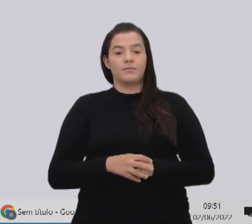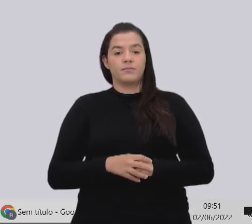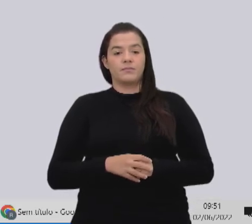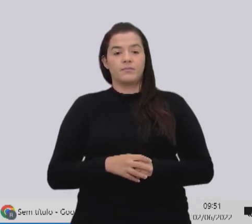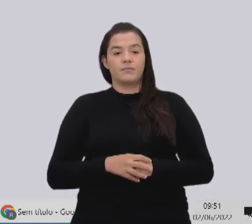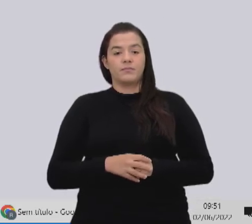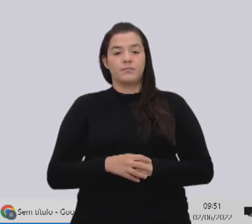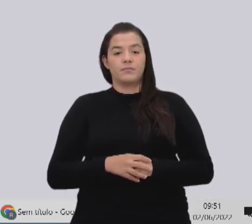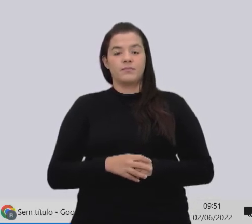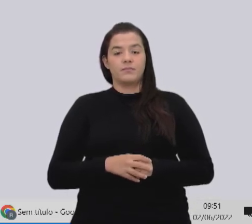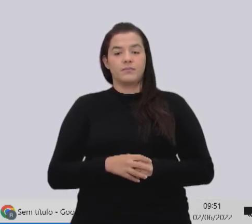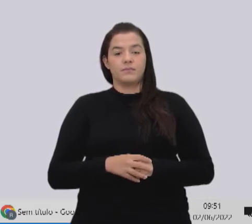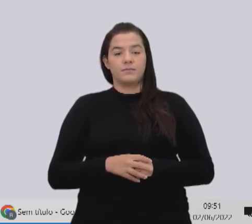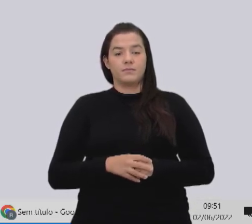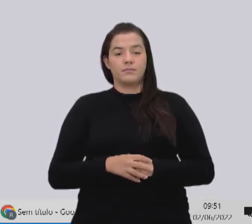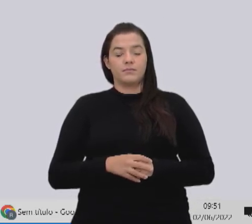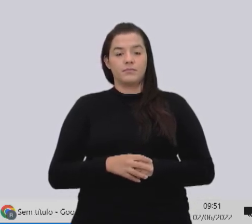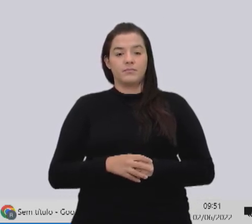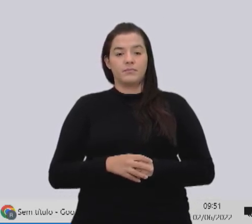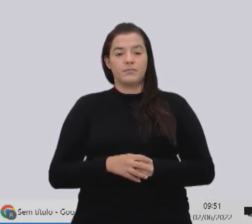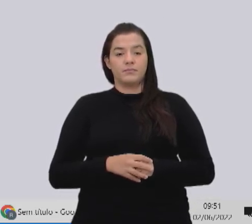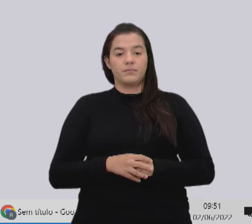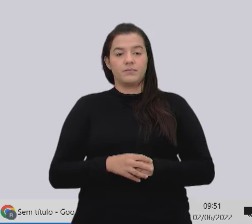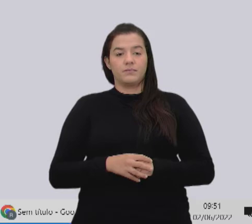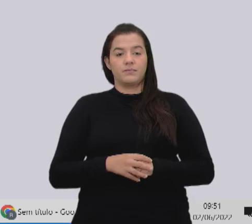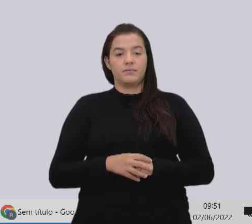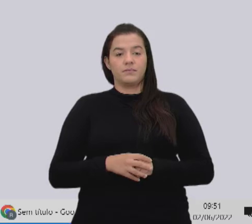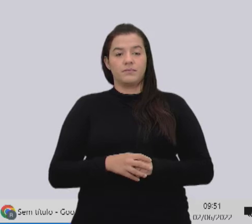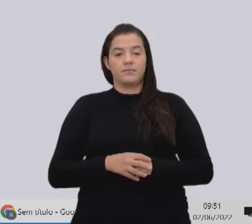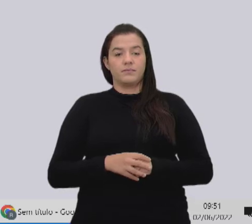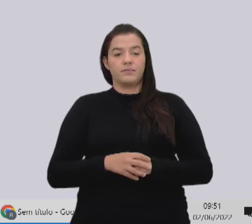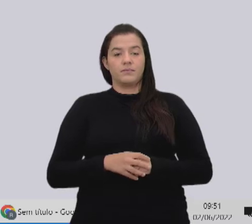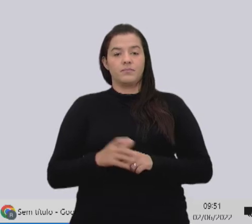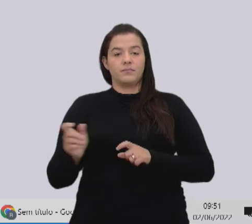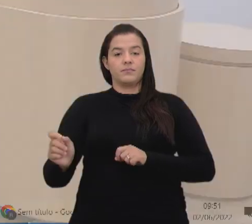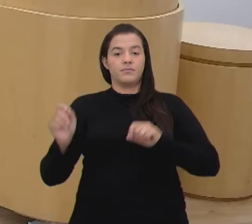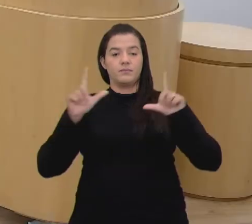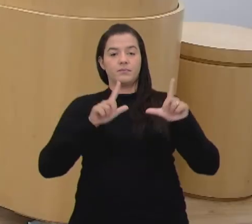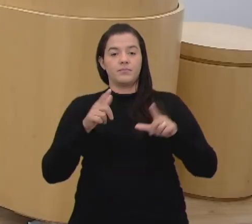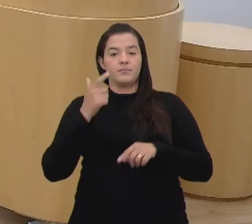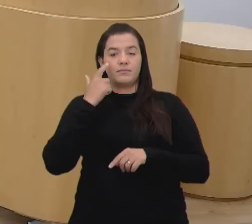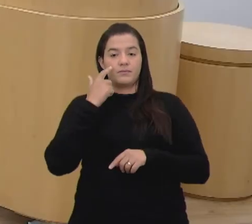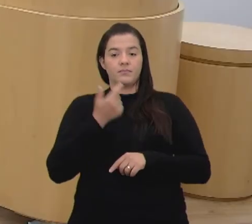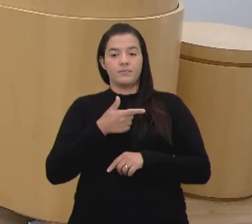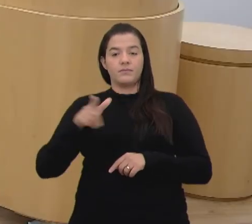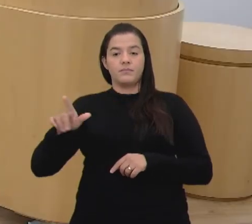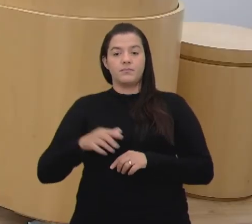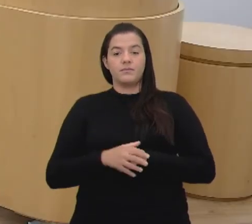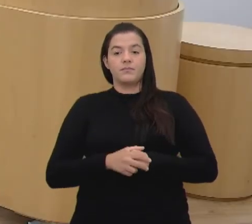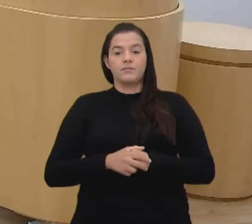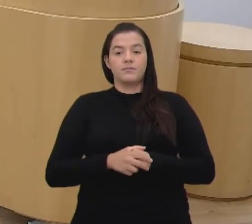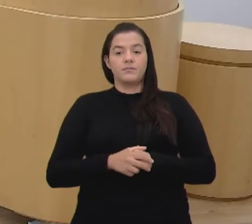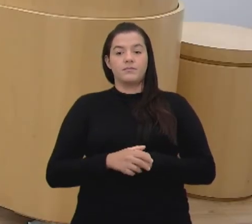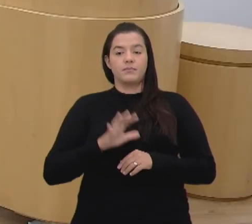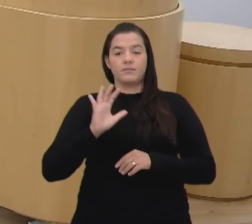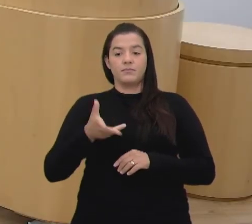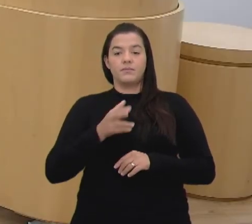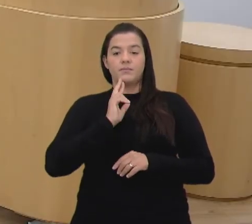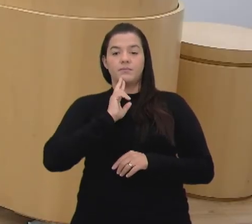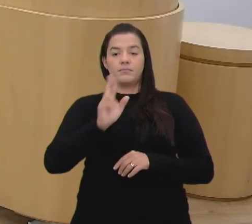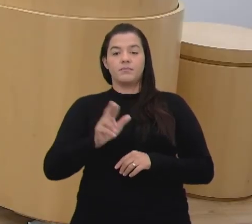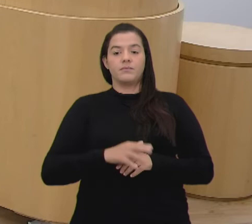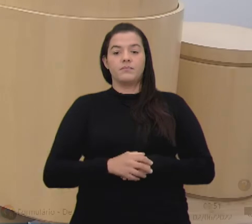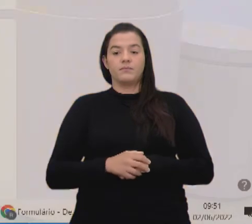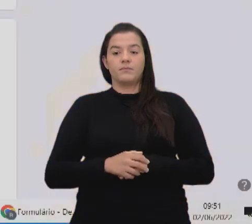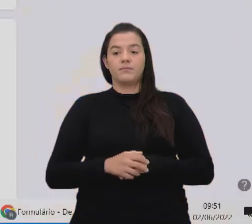Vamos abrir aquela que eu fiz na hora. Tá carregando. Enquanto ela tá abrindo, a gente vai vendo outra. Tá pensando. Posso mostrar uma que tem já resposta pra Pode. eles verem?